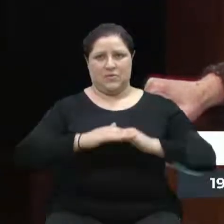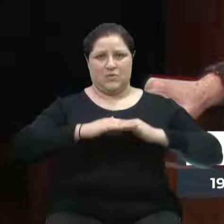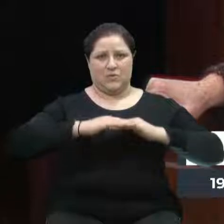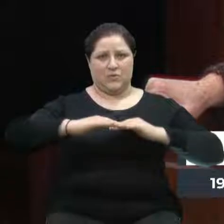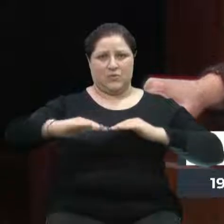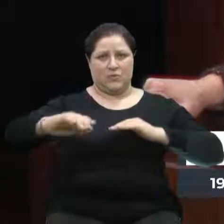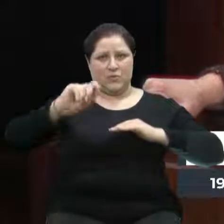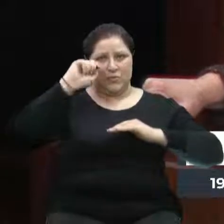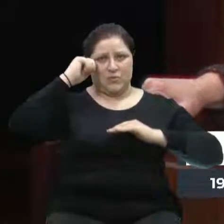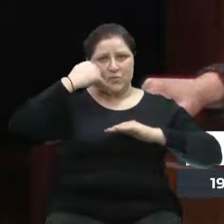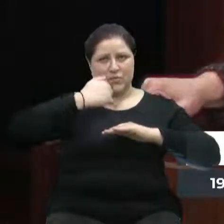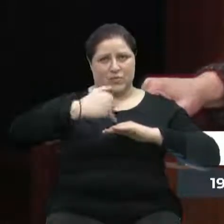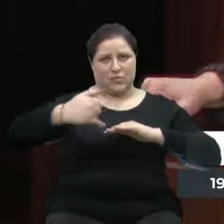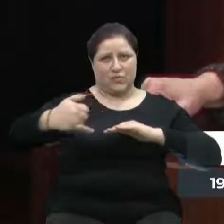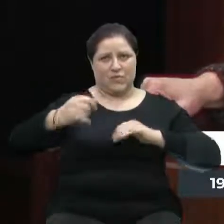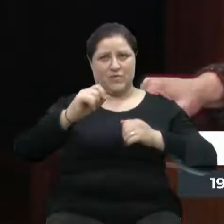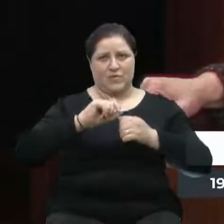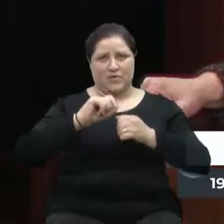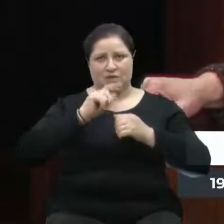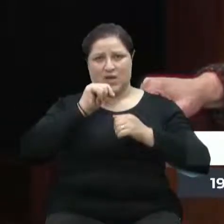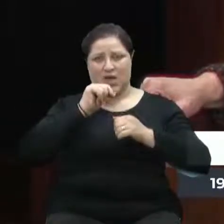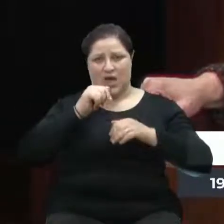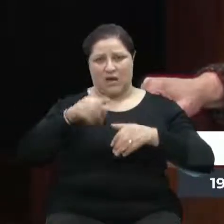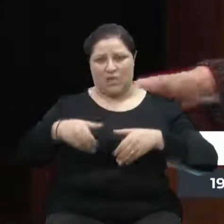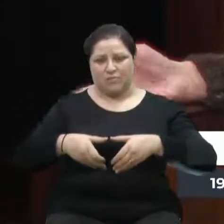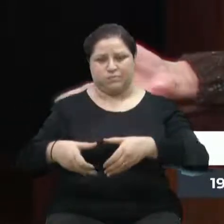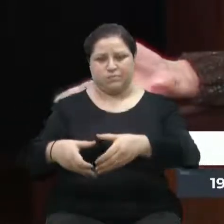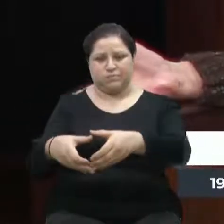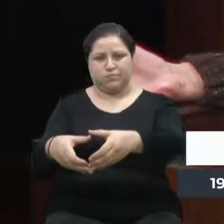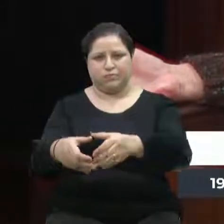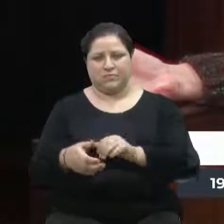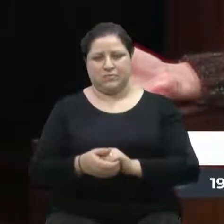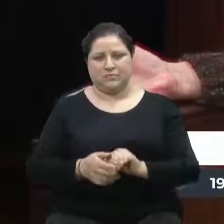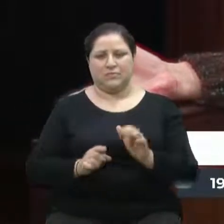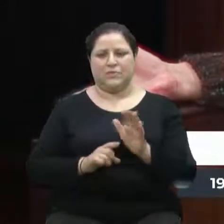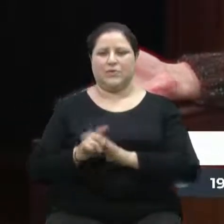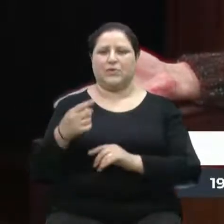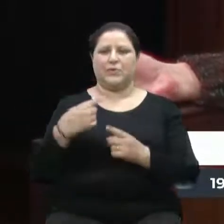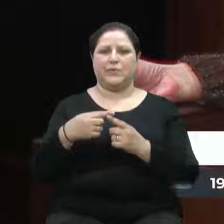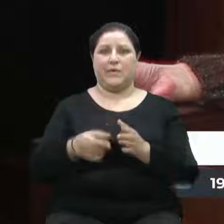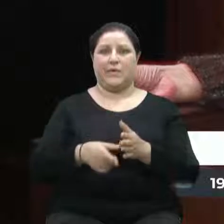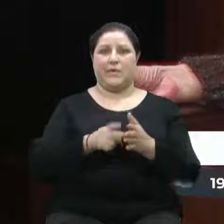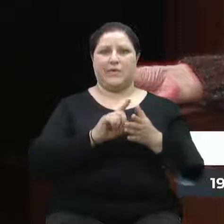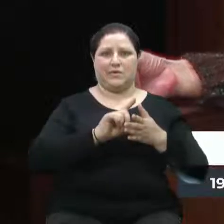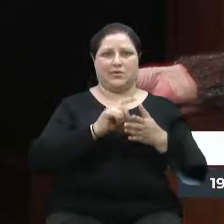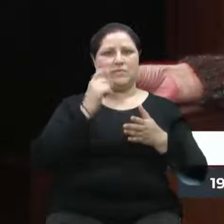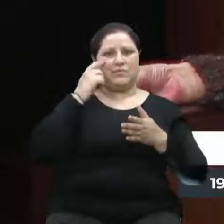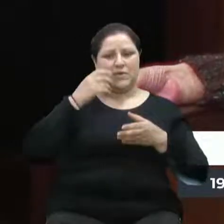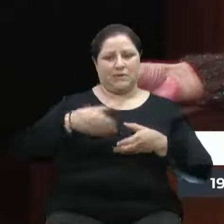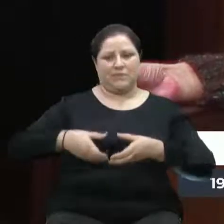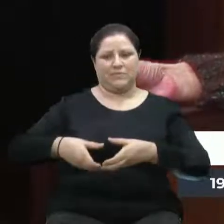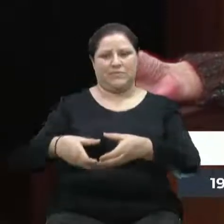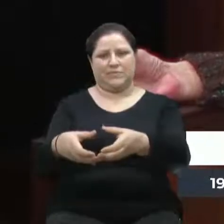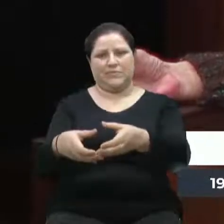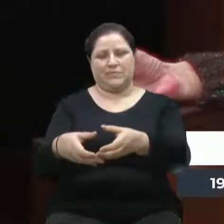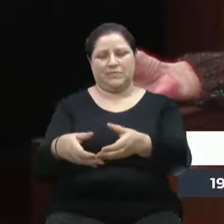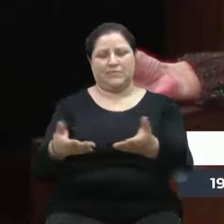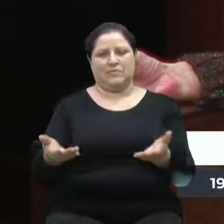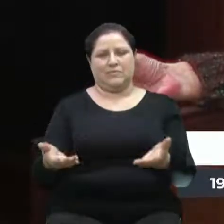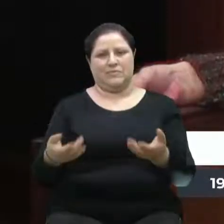asfáltica para implantar a rede de água. Por que é que não pensaram antes? Isso aí é dinheiro público botado no